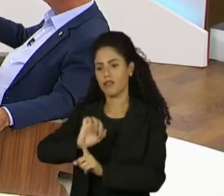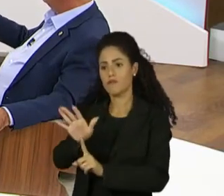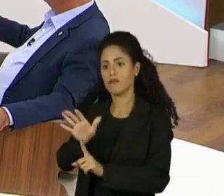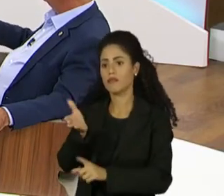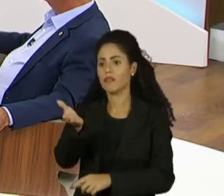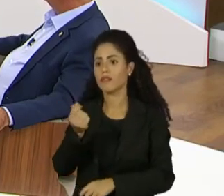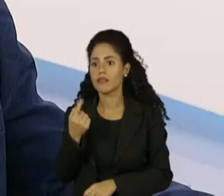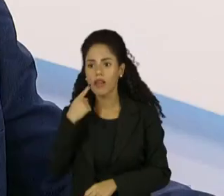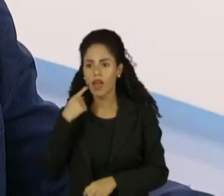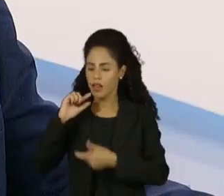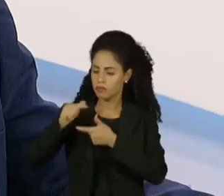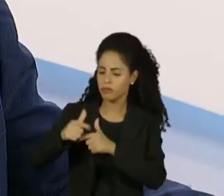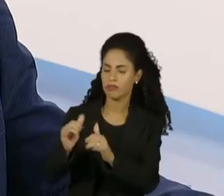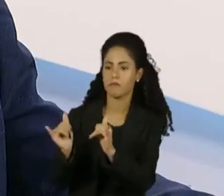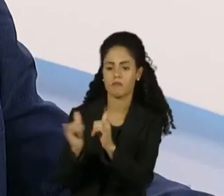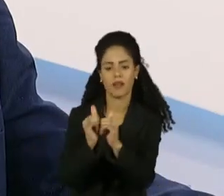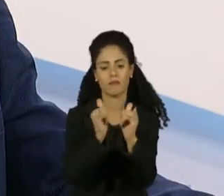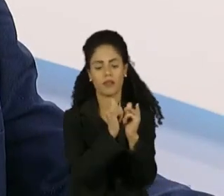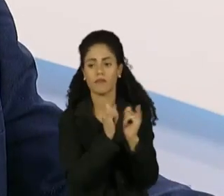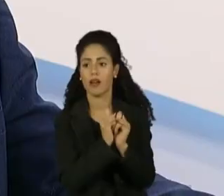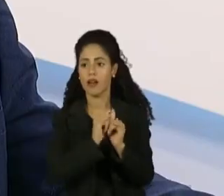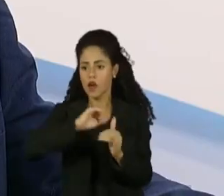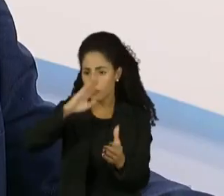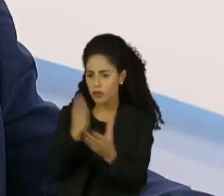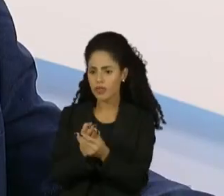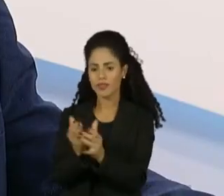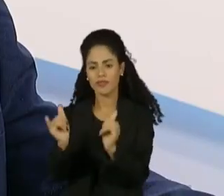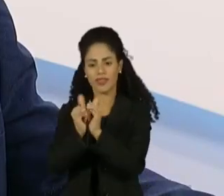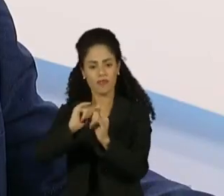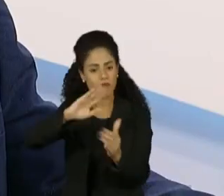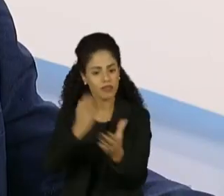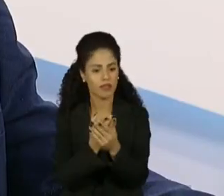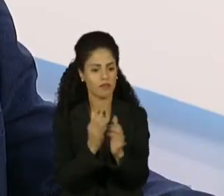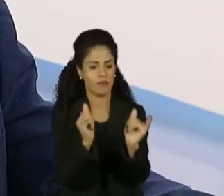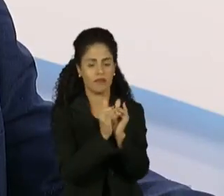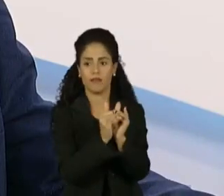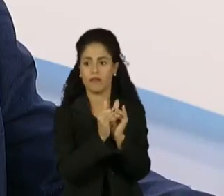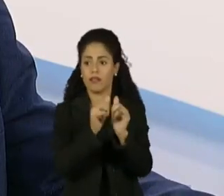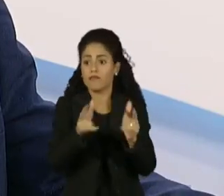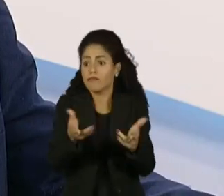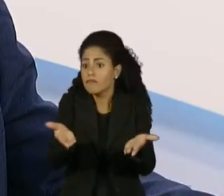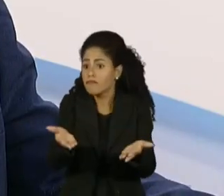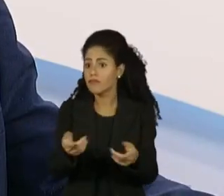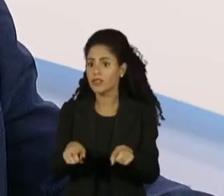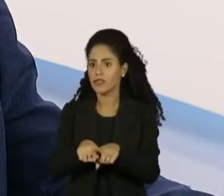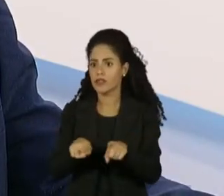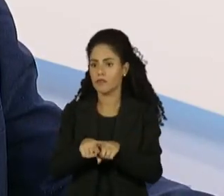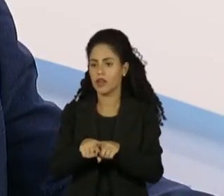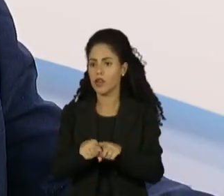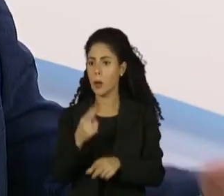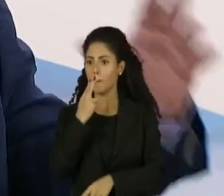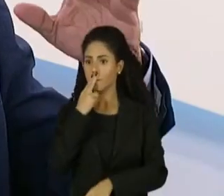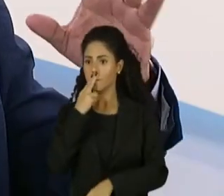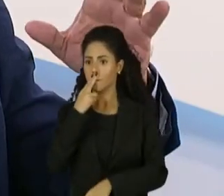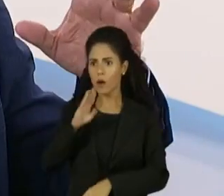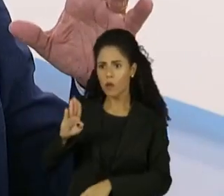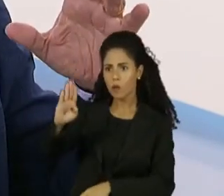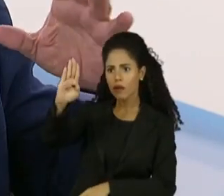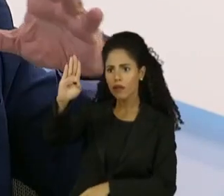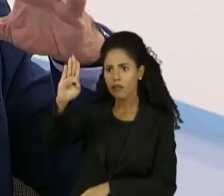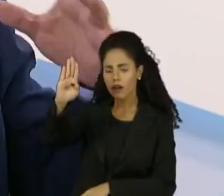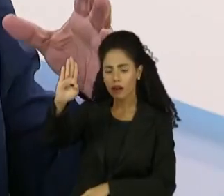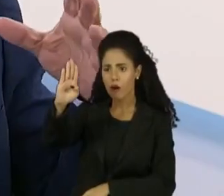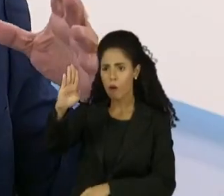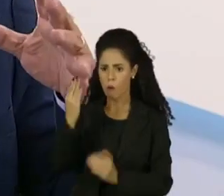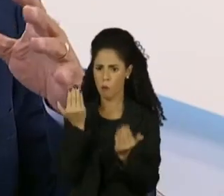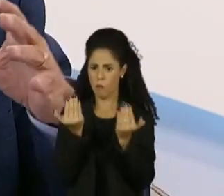política de apaziguamento é ignóbil. Ela gera processos como aconteceu com o Chamberlain e o Hitler. Então, ele está dizendo o